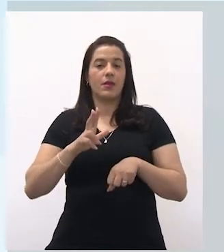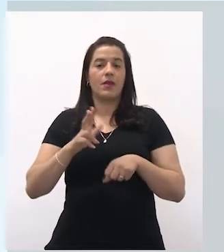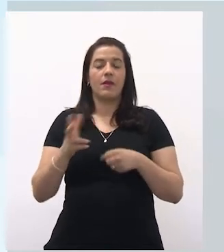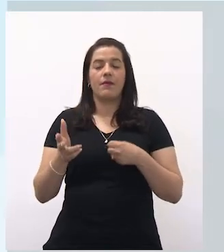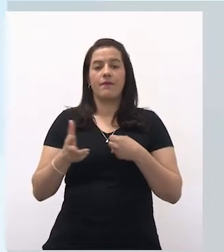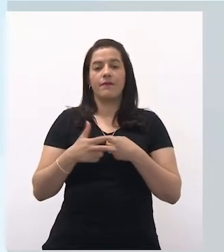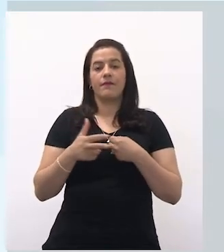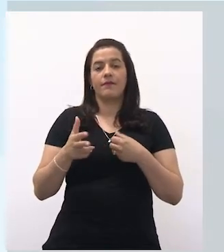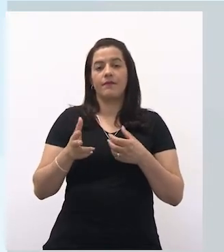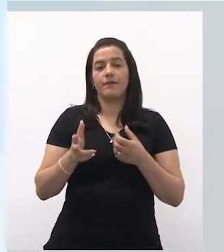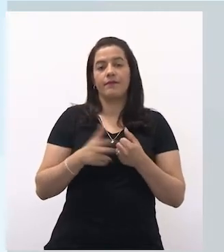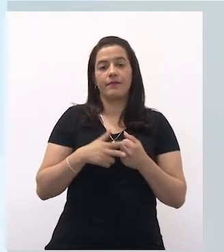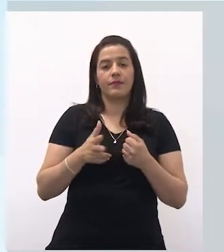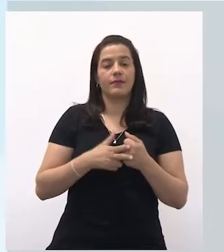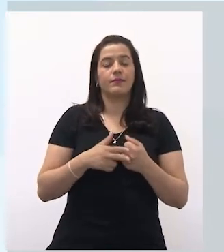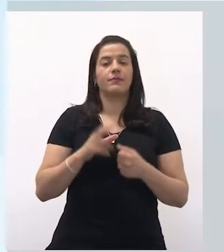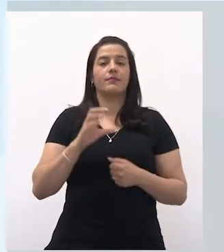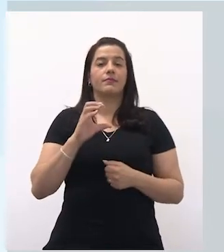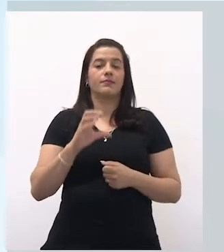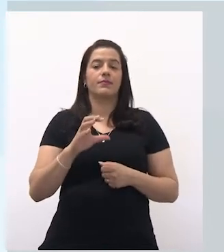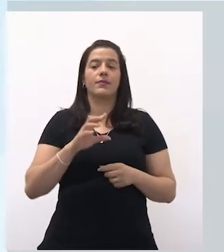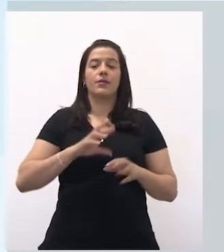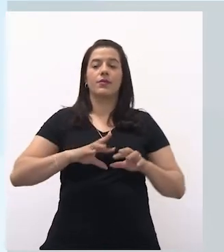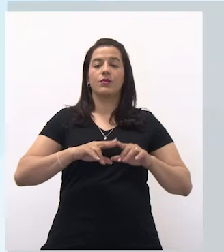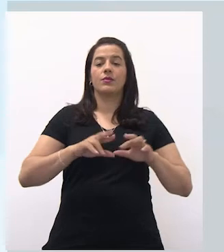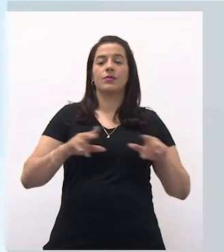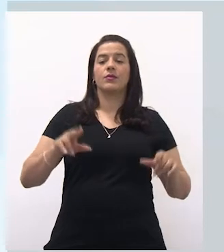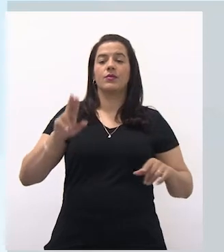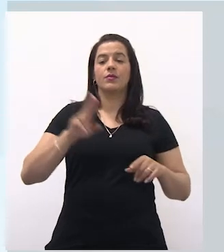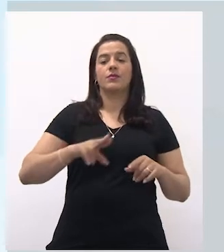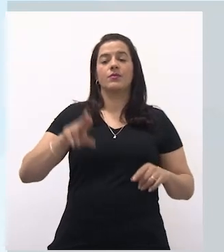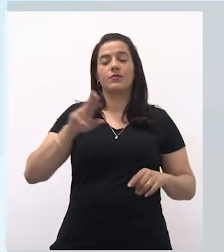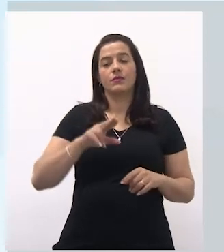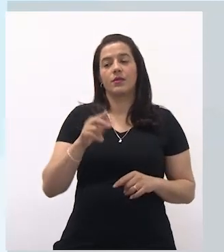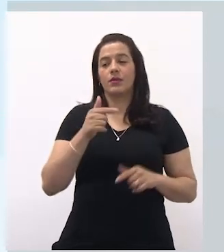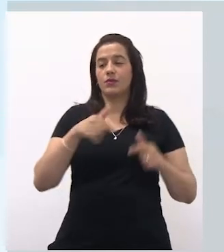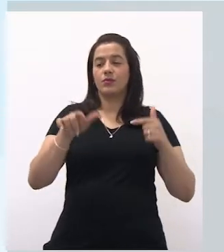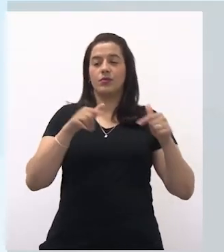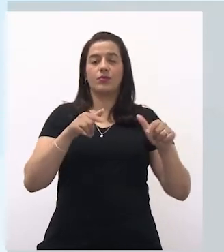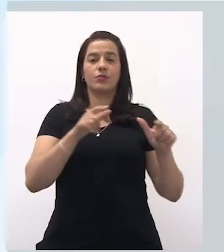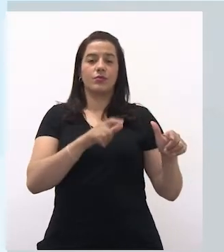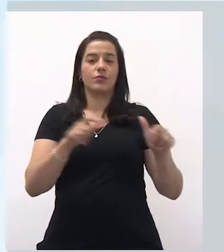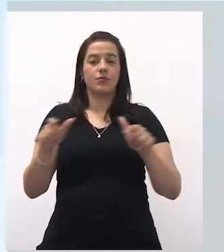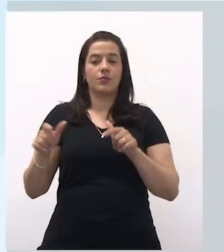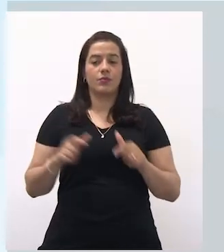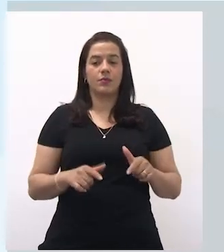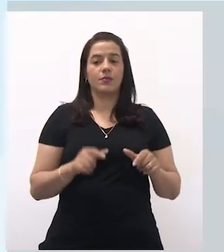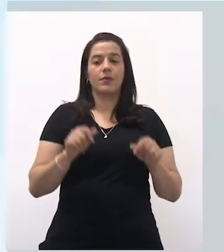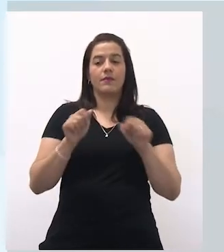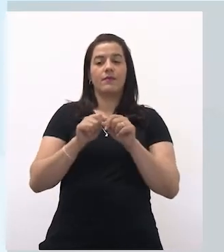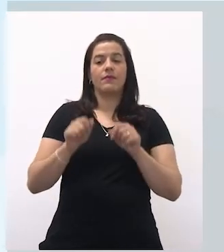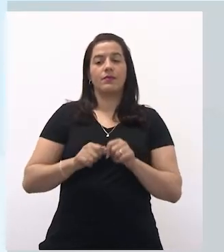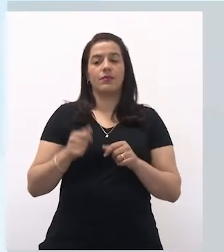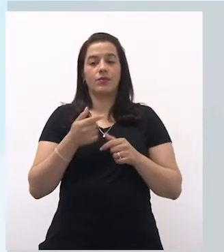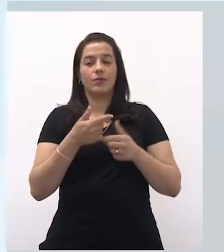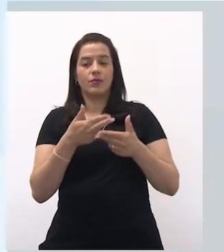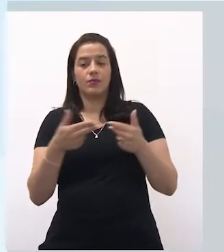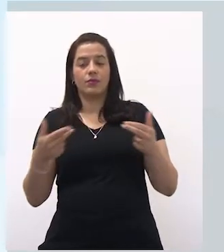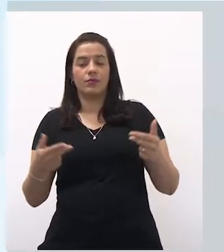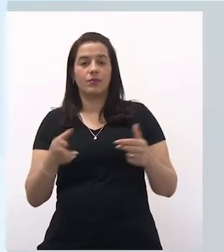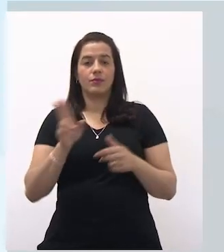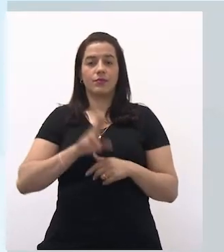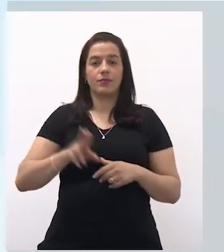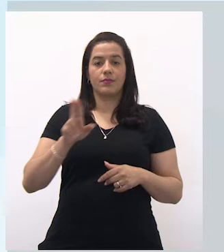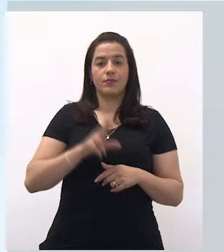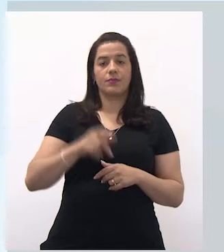laranja, que vem sendo muito usado em outros lugares, para outras questões, e que ele pode ser